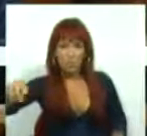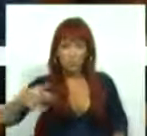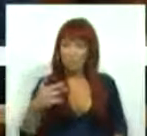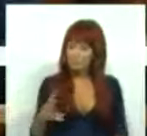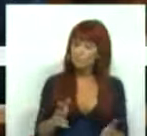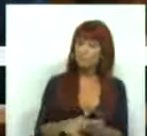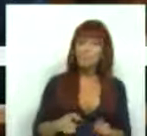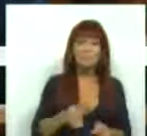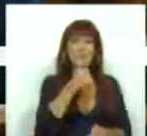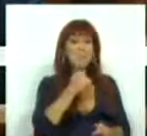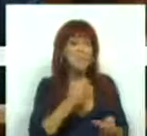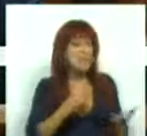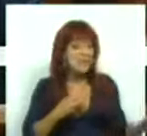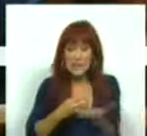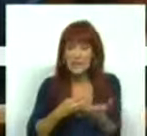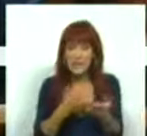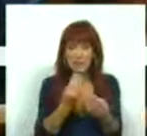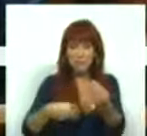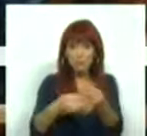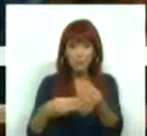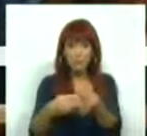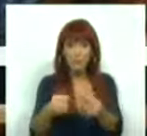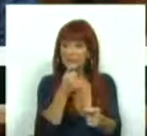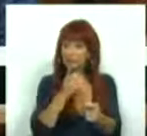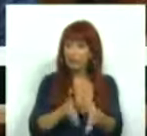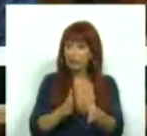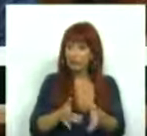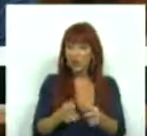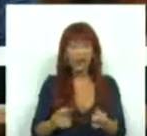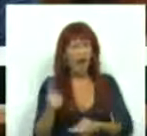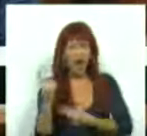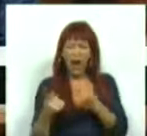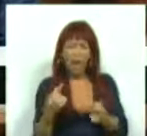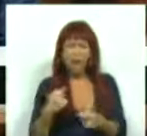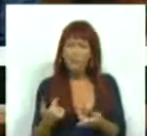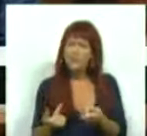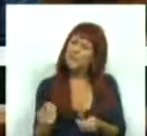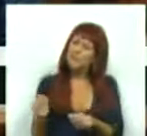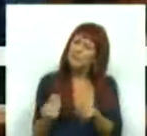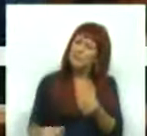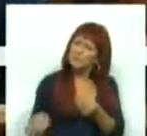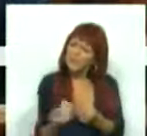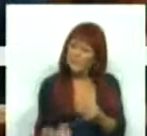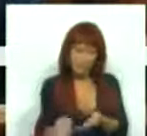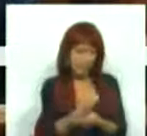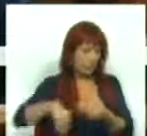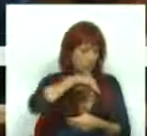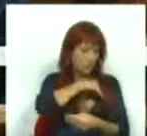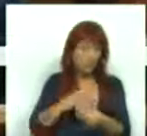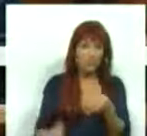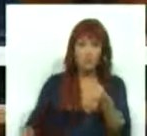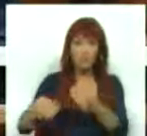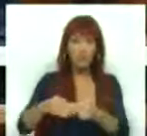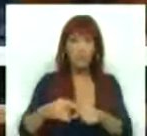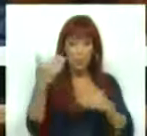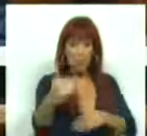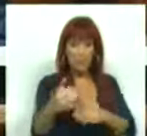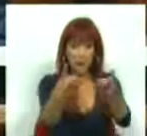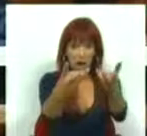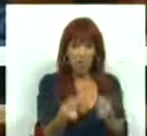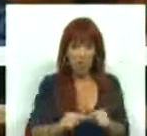A verdade é que sem as medidas adicionais já decididas e sem algumas receitas extraordinárias, o limite orçamental para este